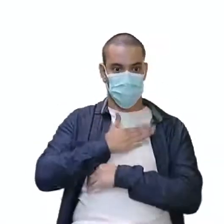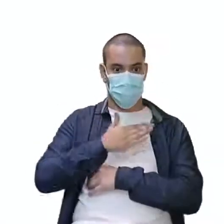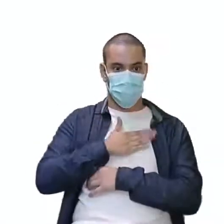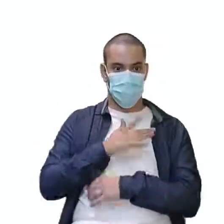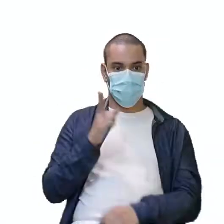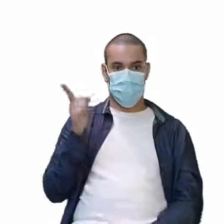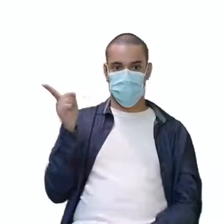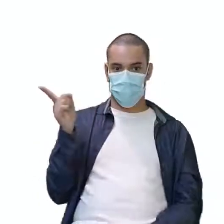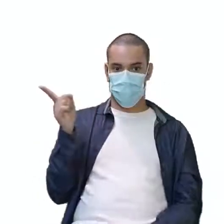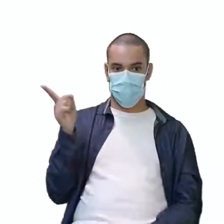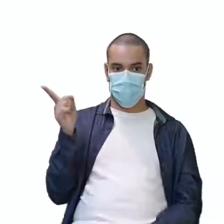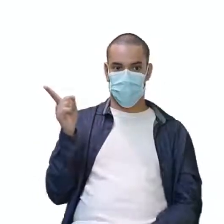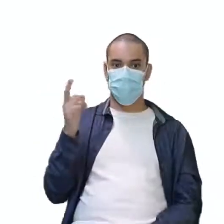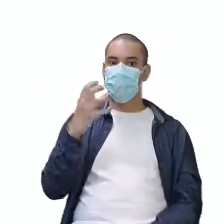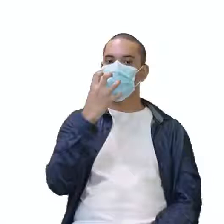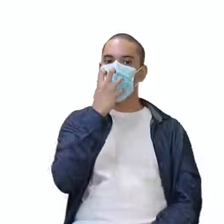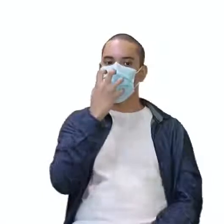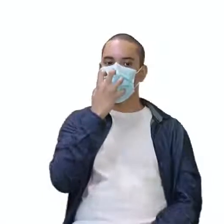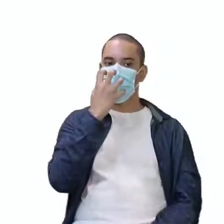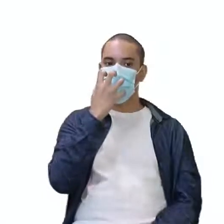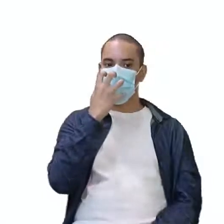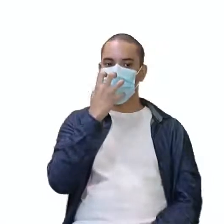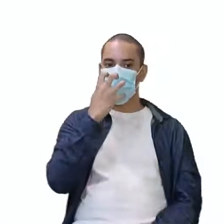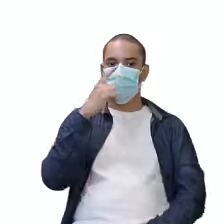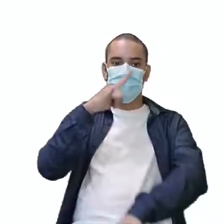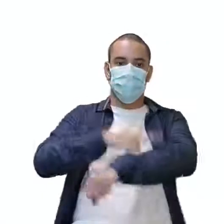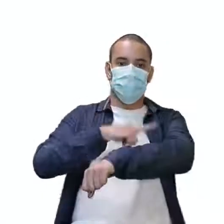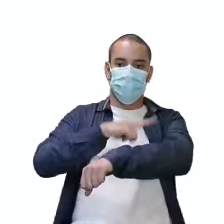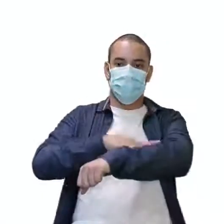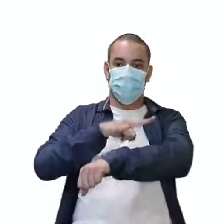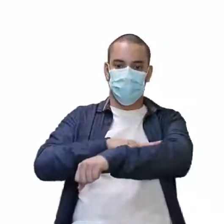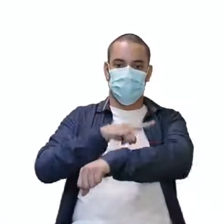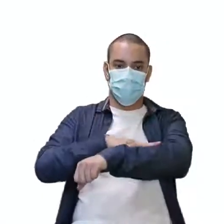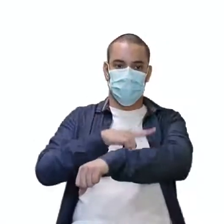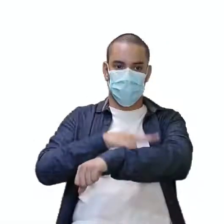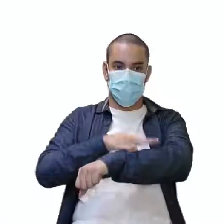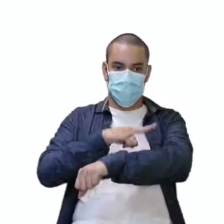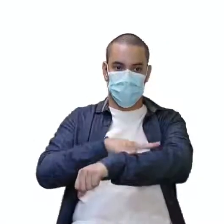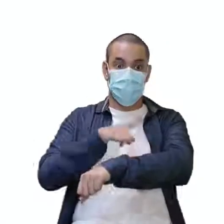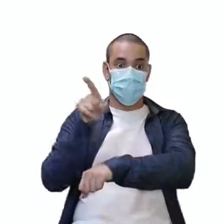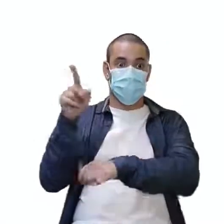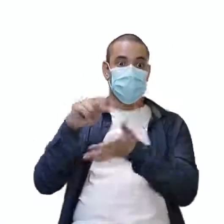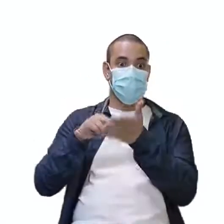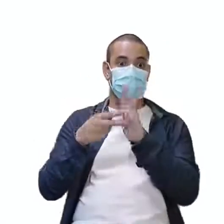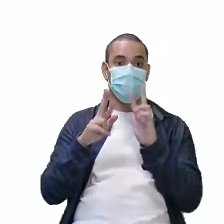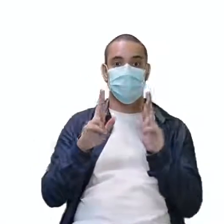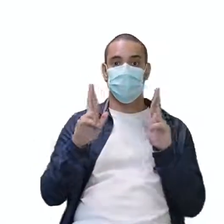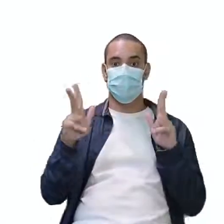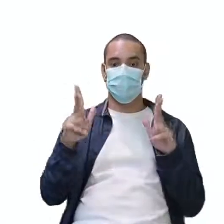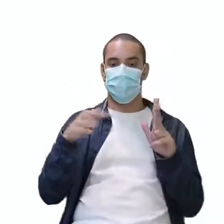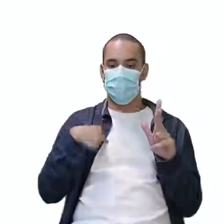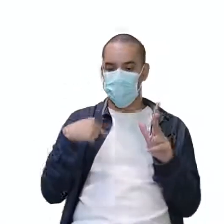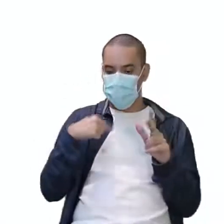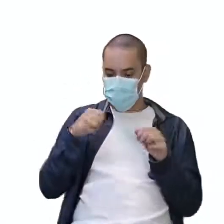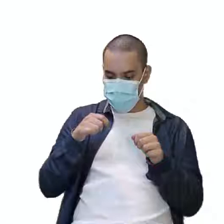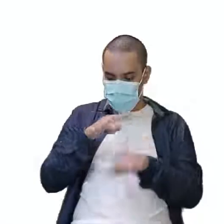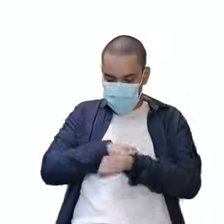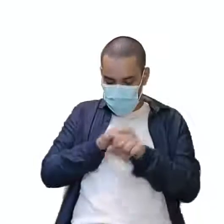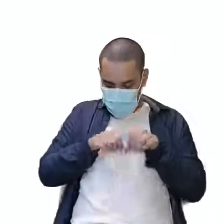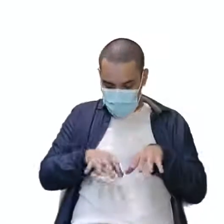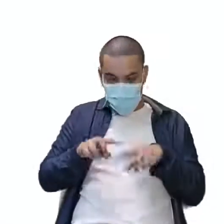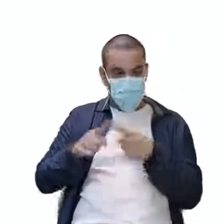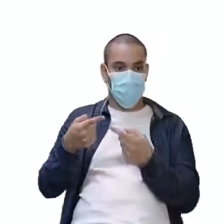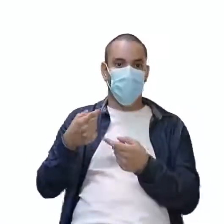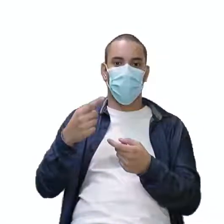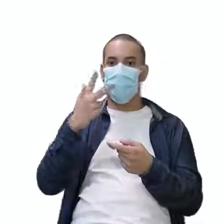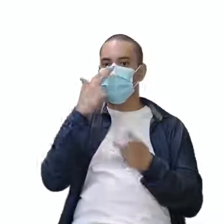né? Urinando. Presta atenção que tem diferença quando ele está só demarcando o território ou ele está realmente esvaziando a sua